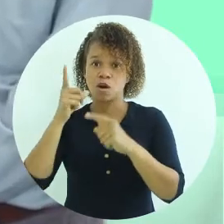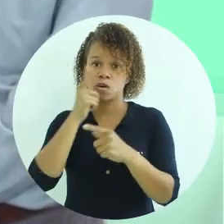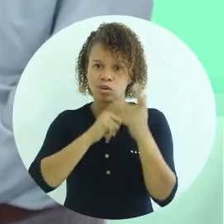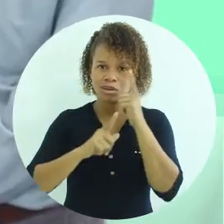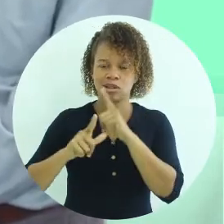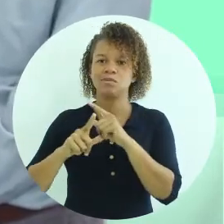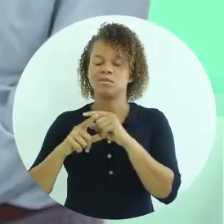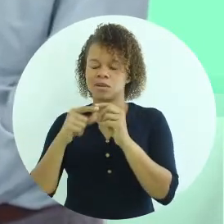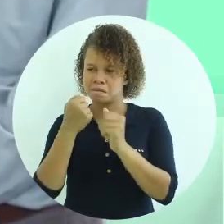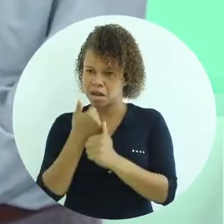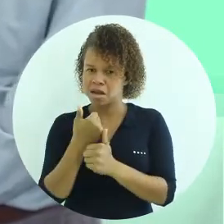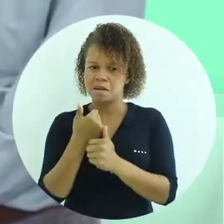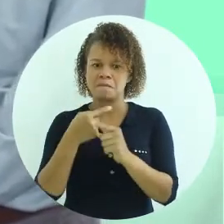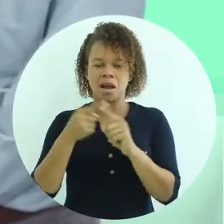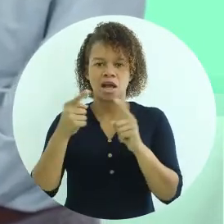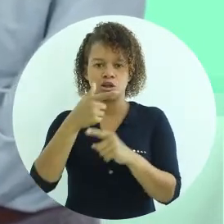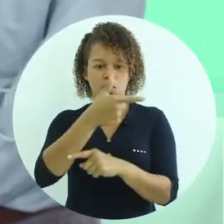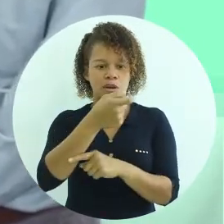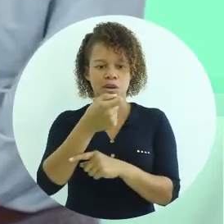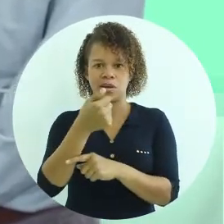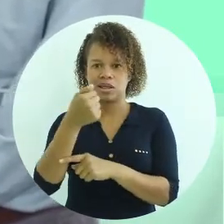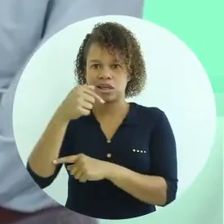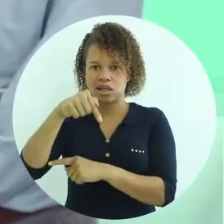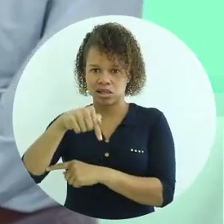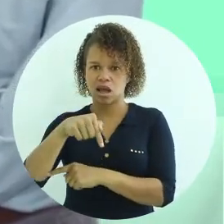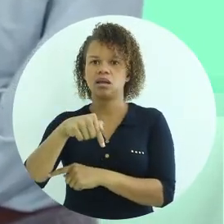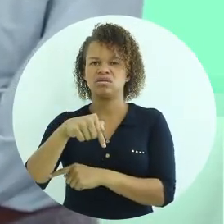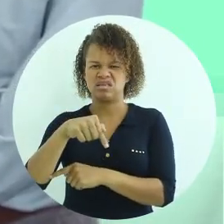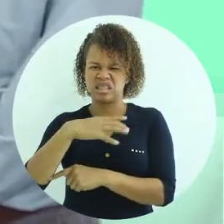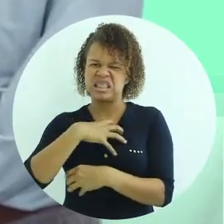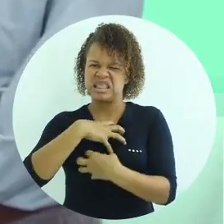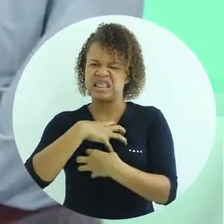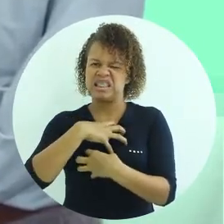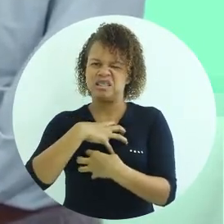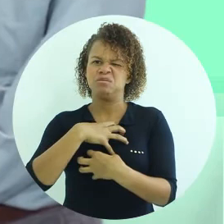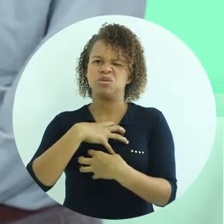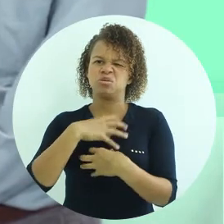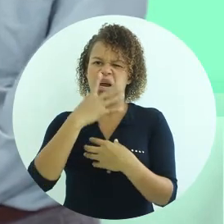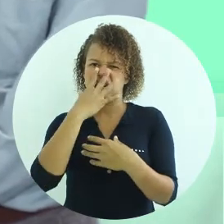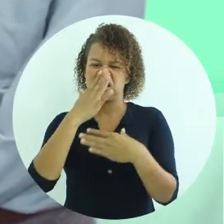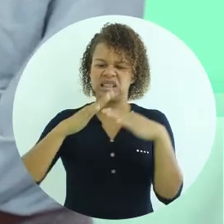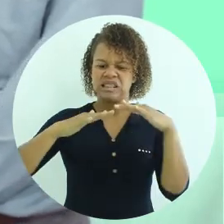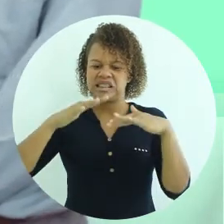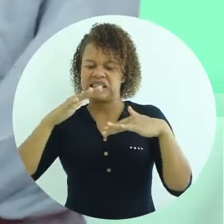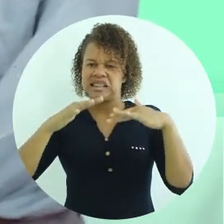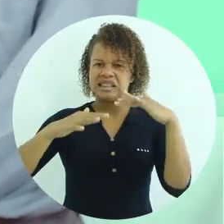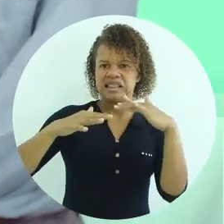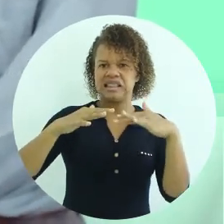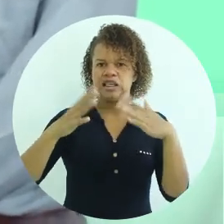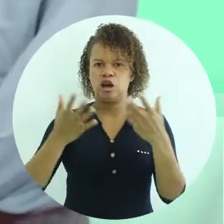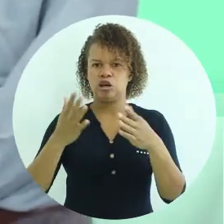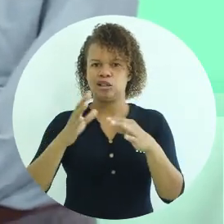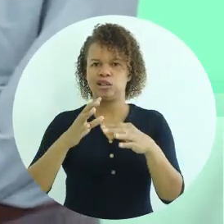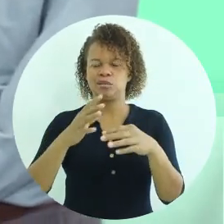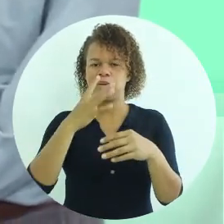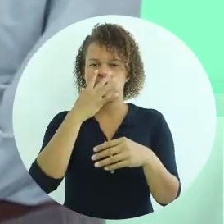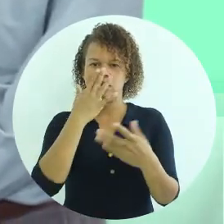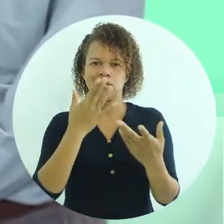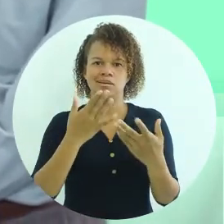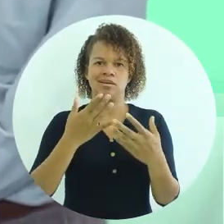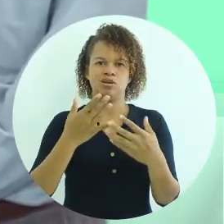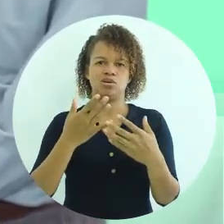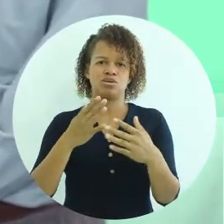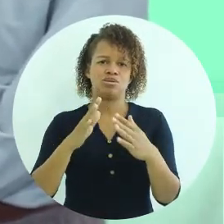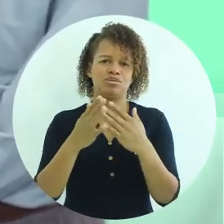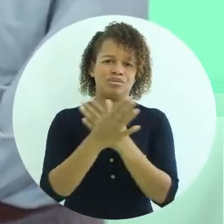né? Mas em 2017 sentimos aí uma grande flutuação do mercado, talvez até fruto da questão do